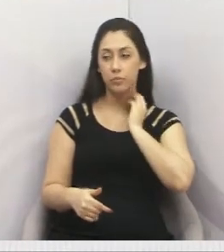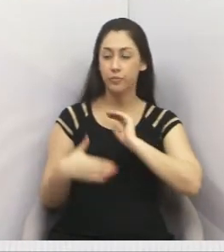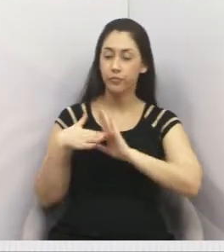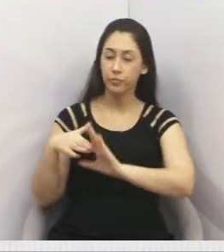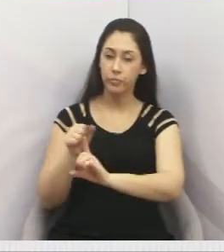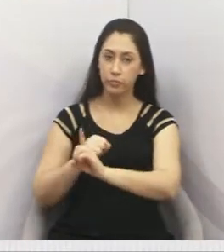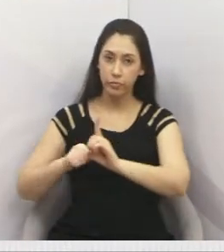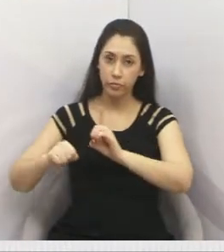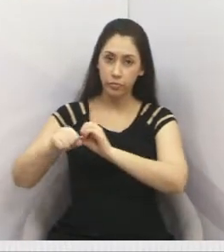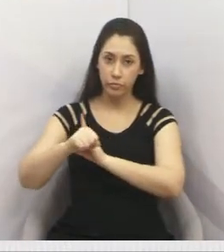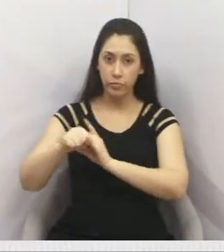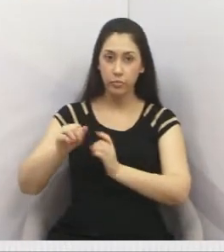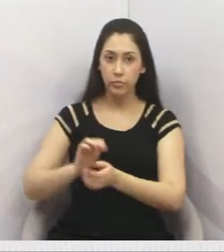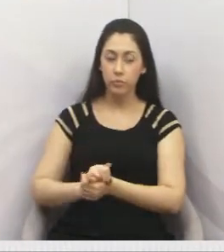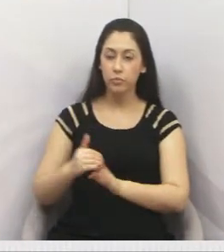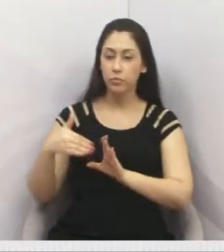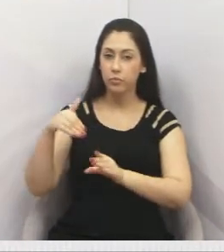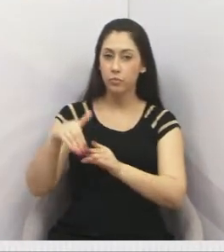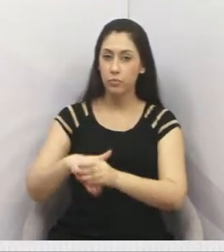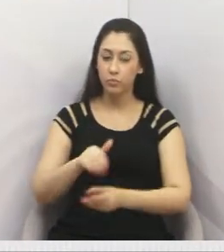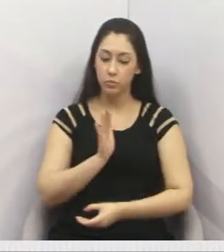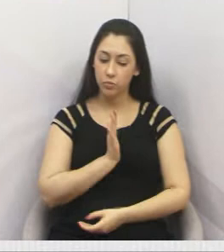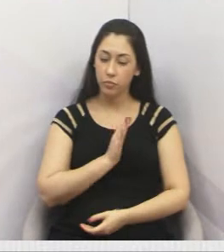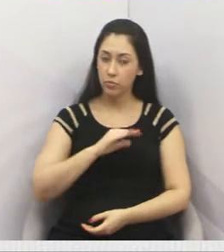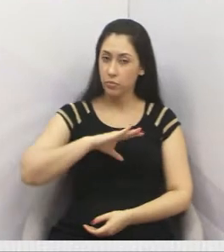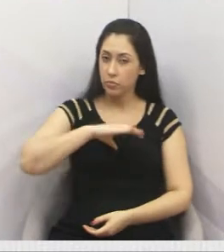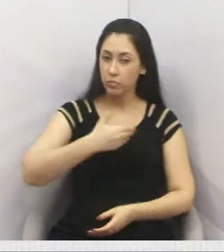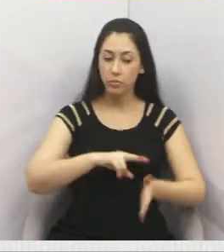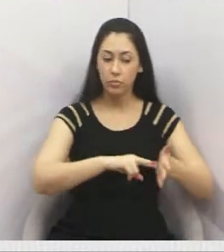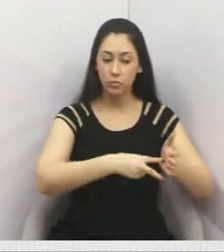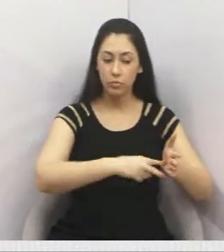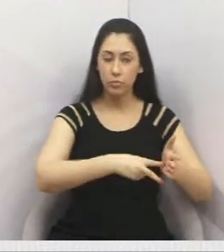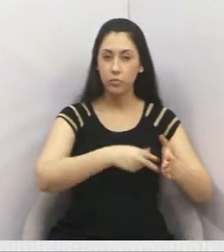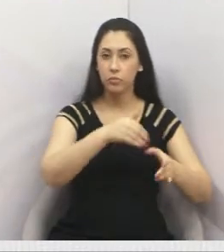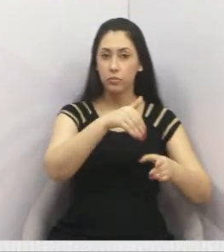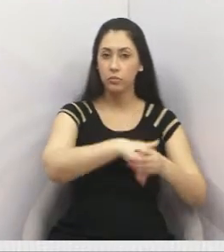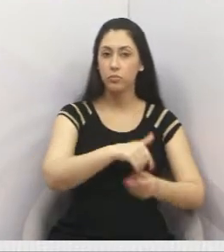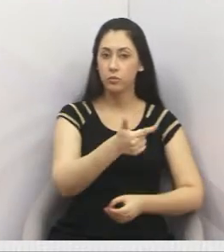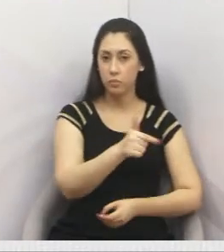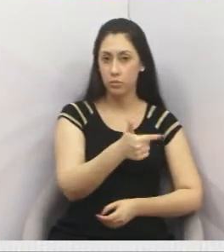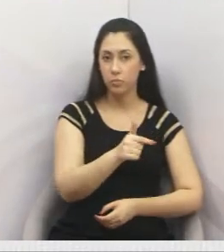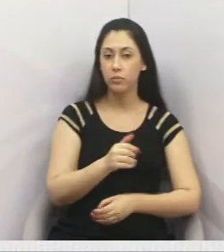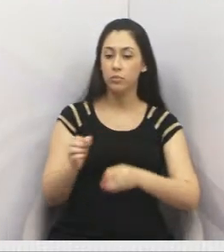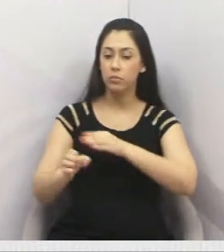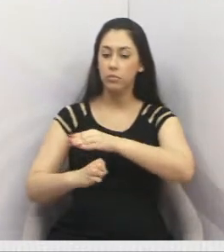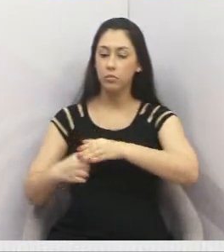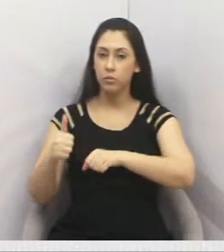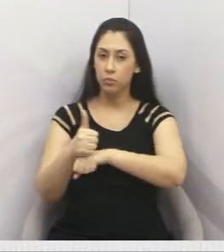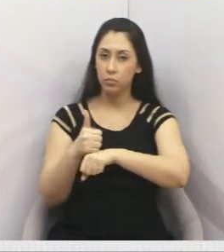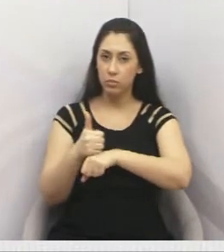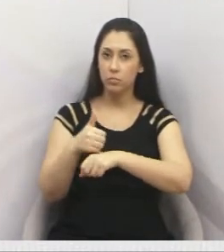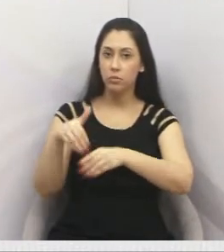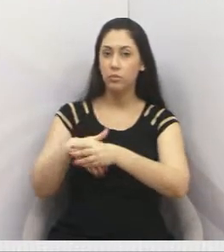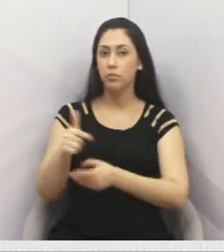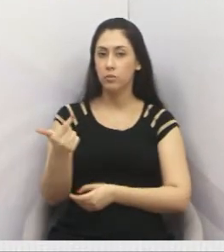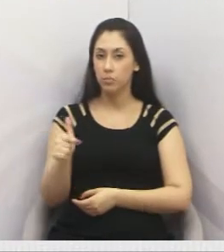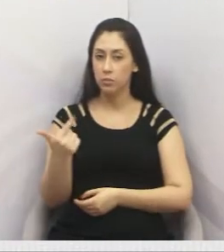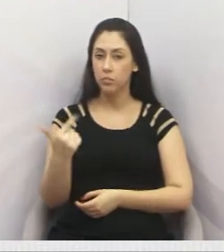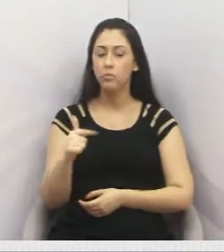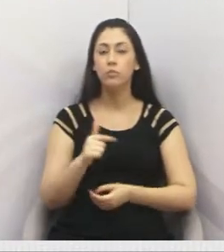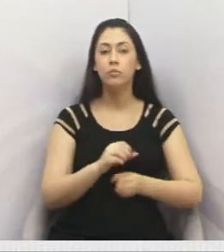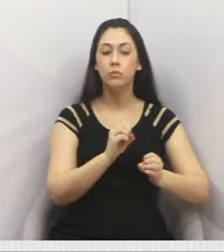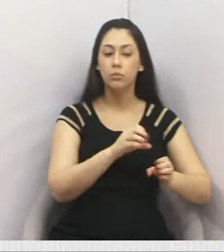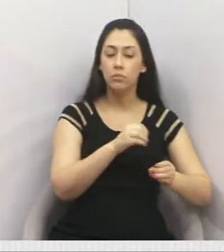Movimentos populares, Quilombo Coração Valente, entidade de classe sindical em branco, empresas ou entidades profissionais em branco,